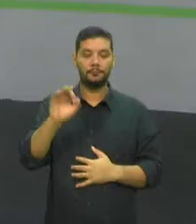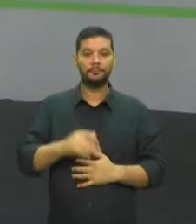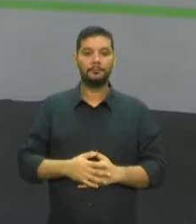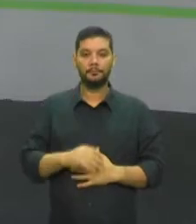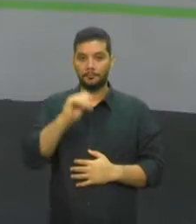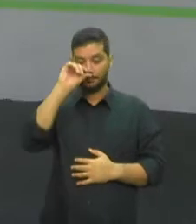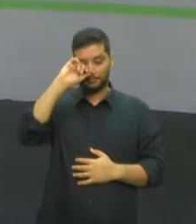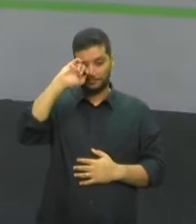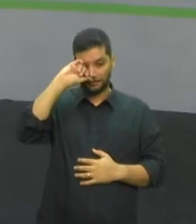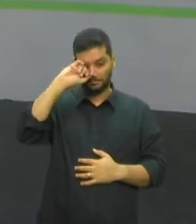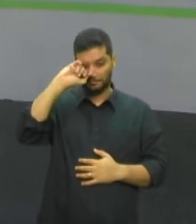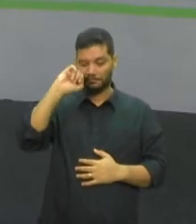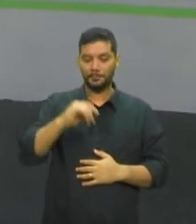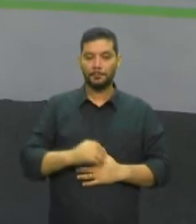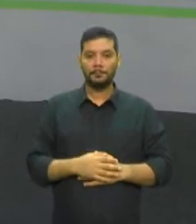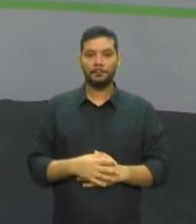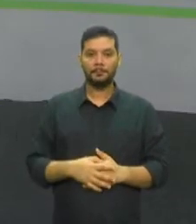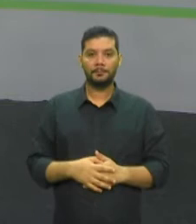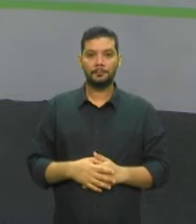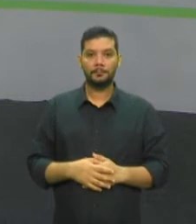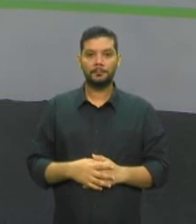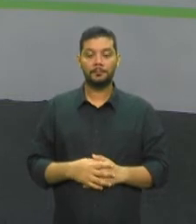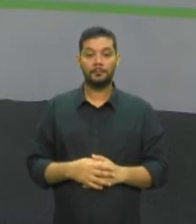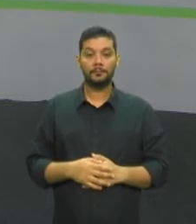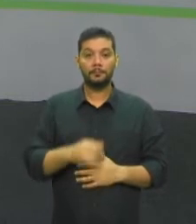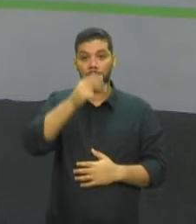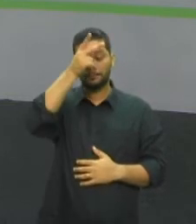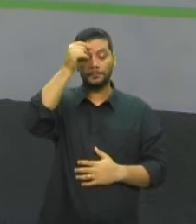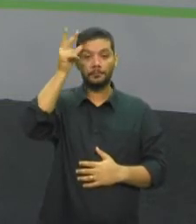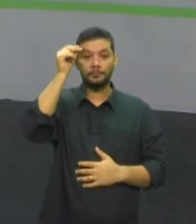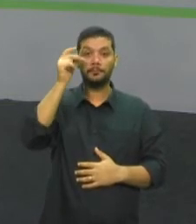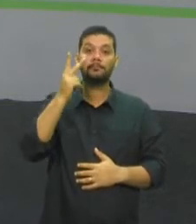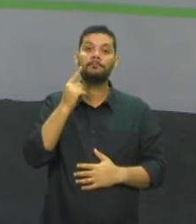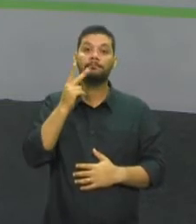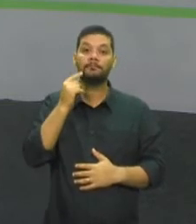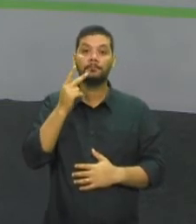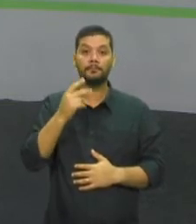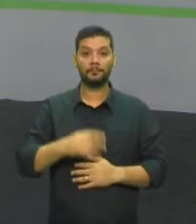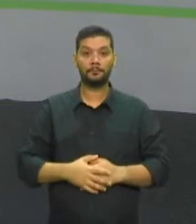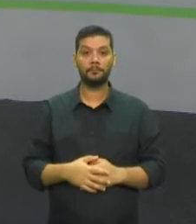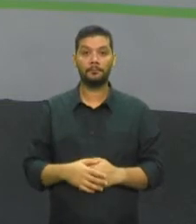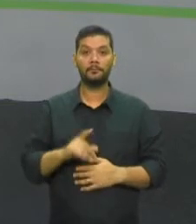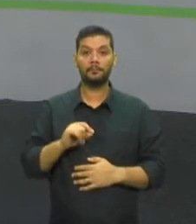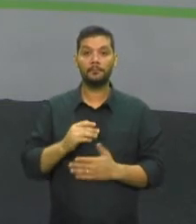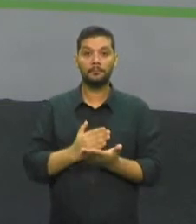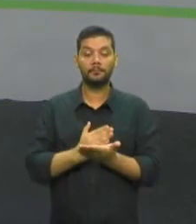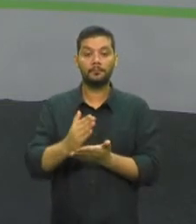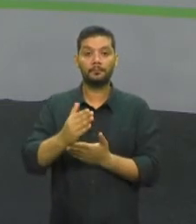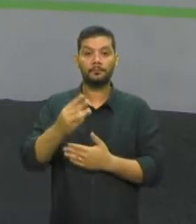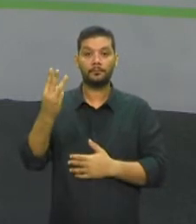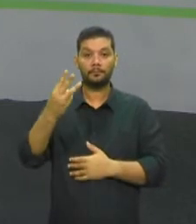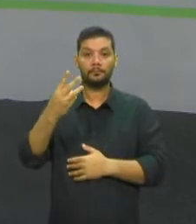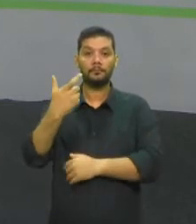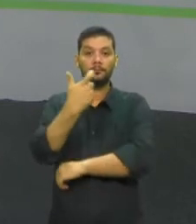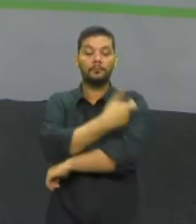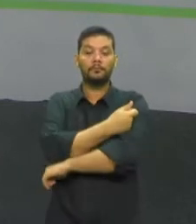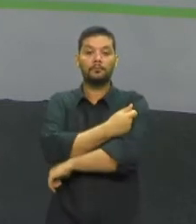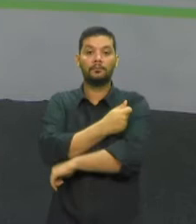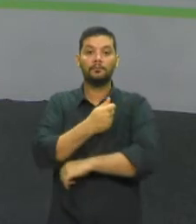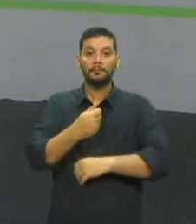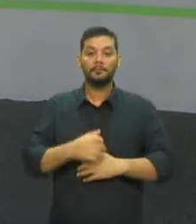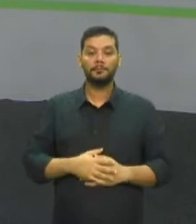41,88%. E a Prefeitura de Fortaleza anunciou o início da aplicação da terceira dose da vacina contra